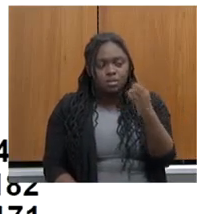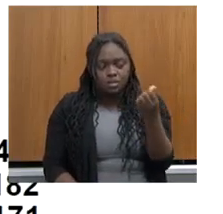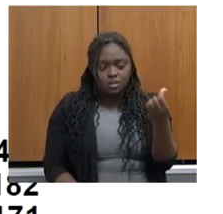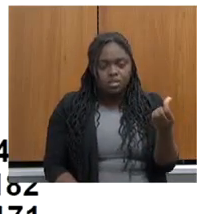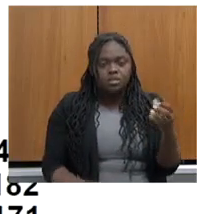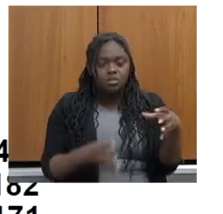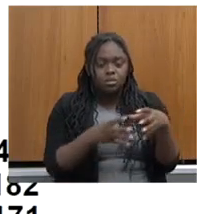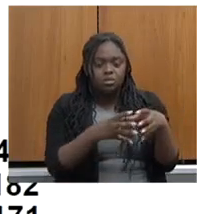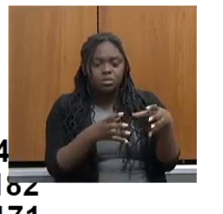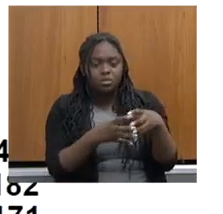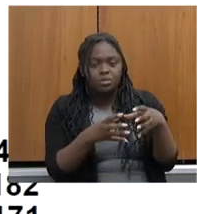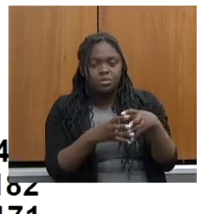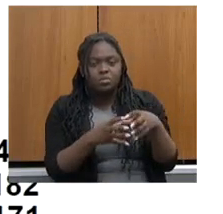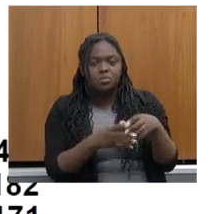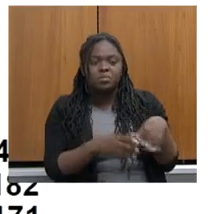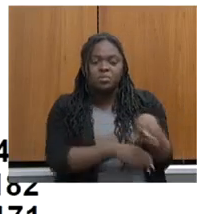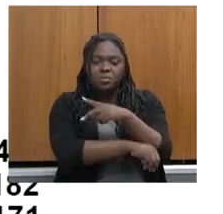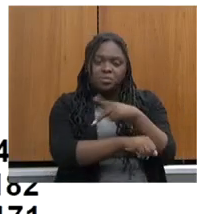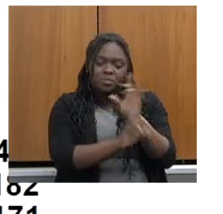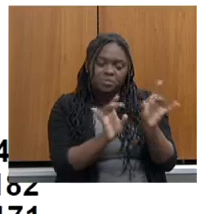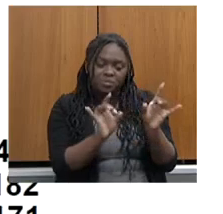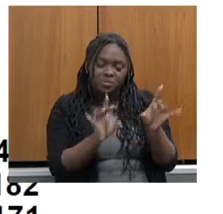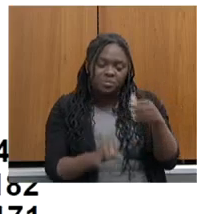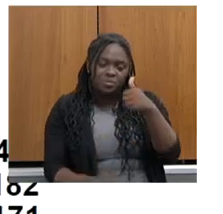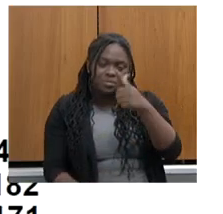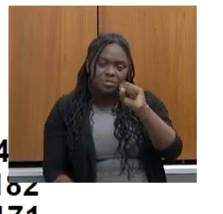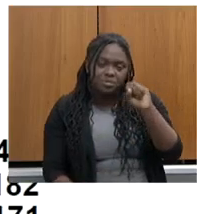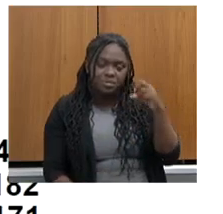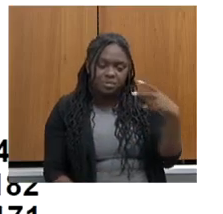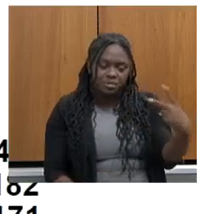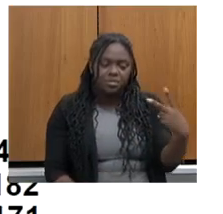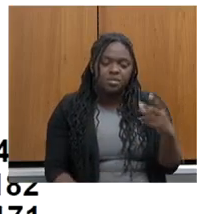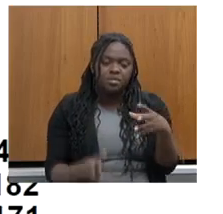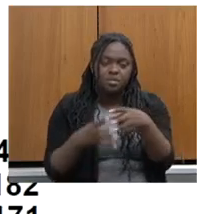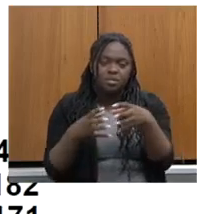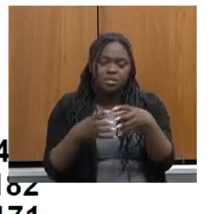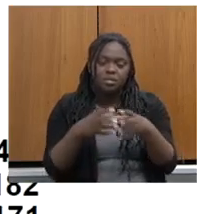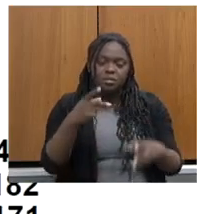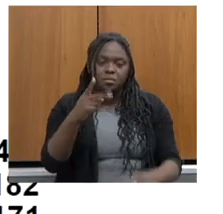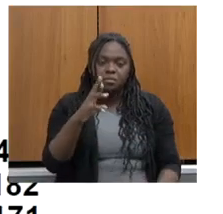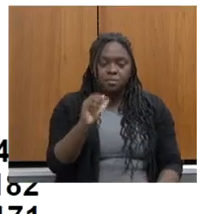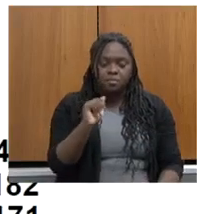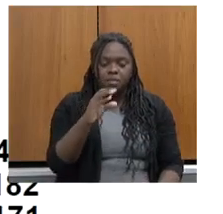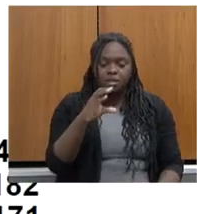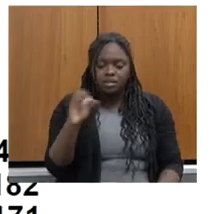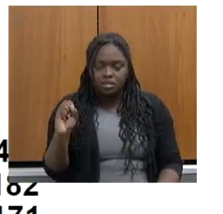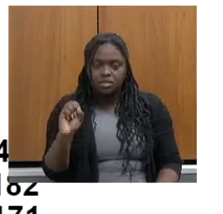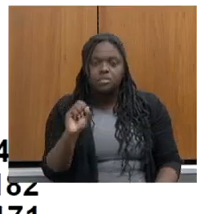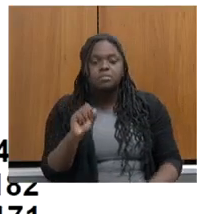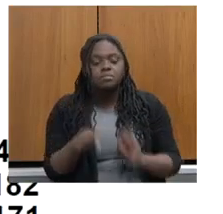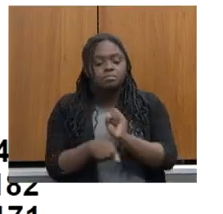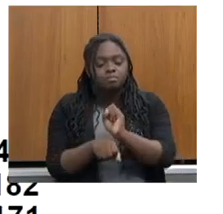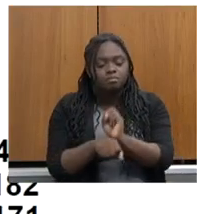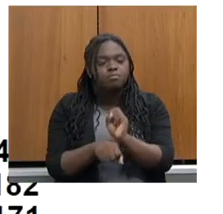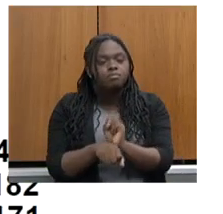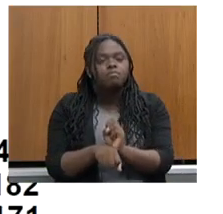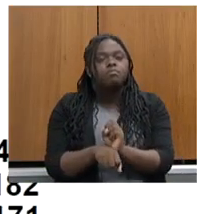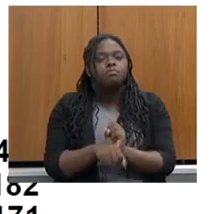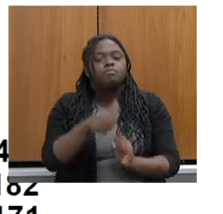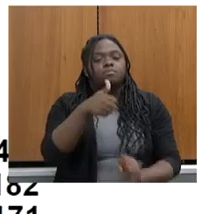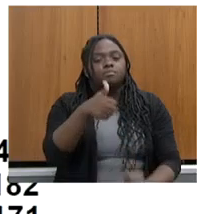de Praças especialistas 182 e o quadro de Praças da reserva estão reconvocados